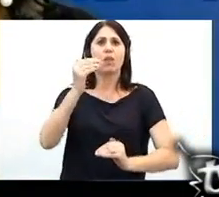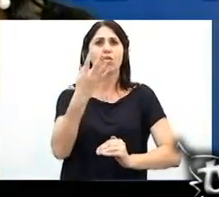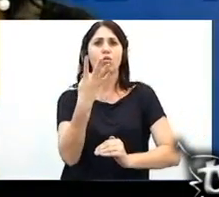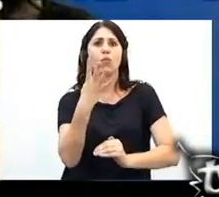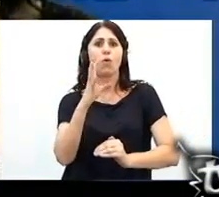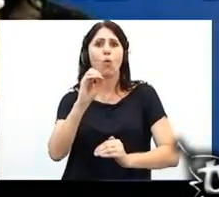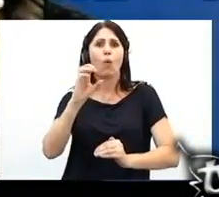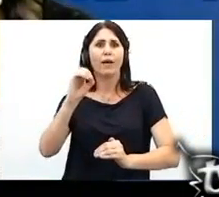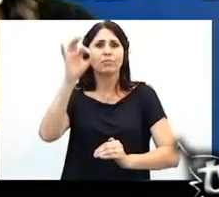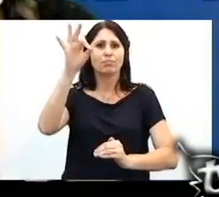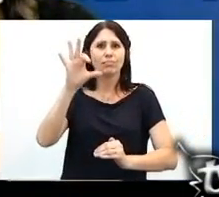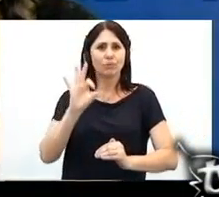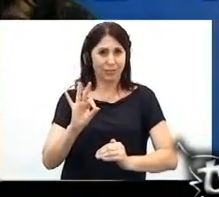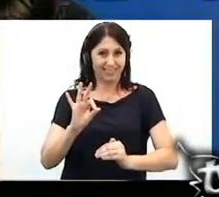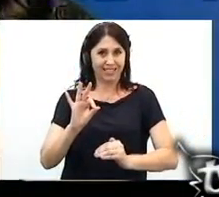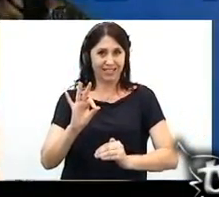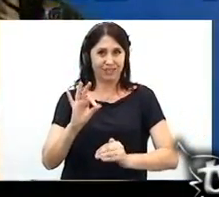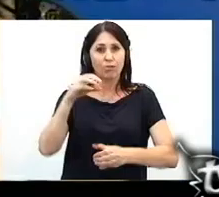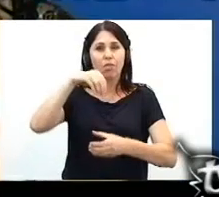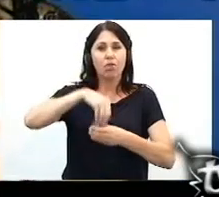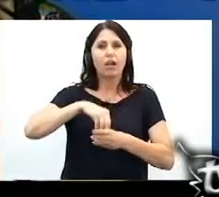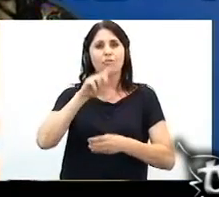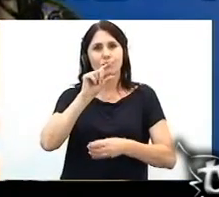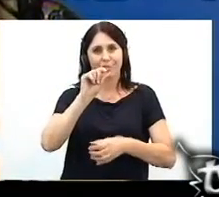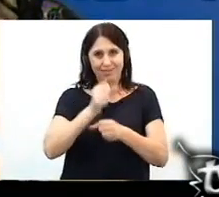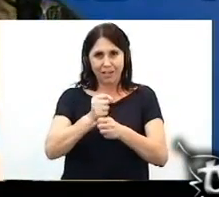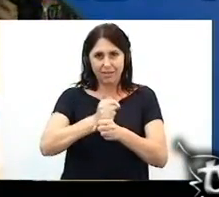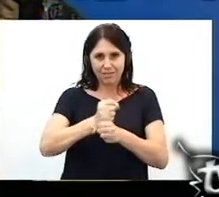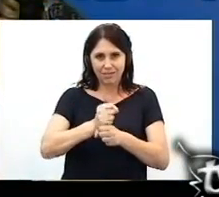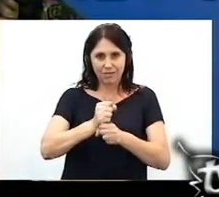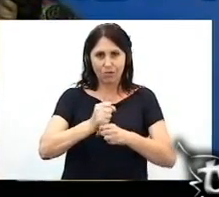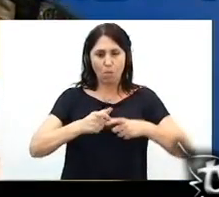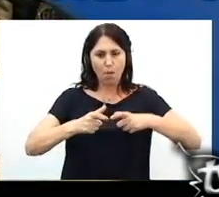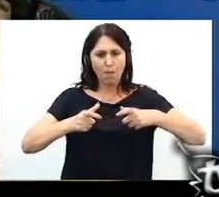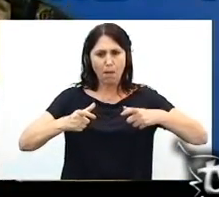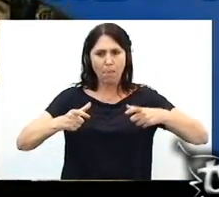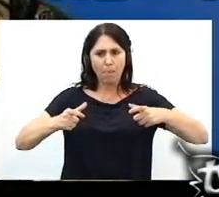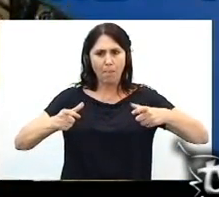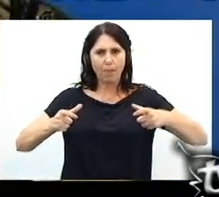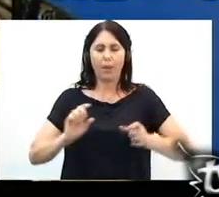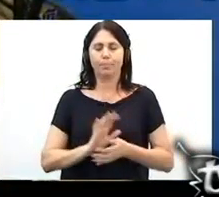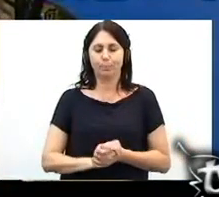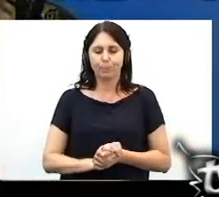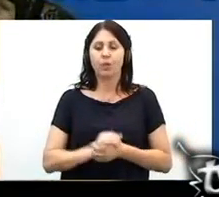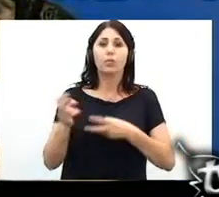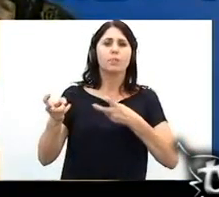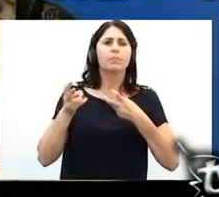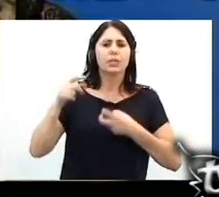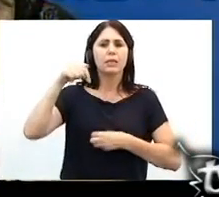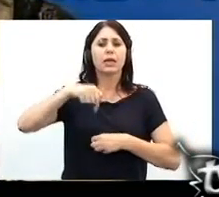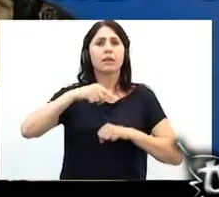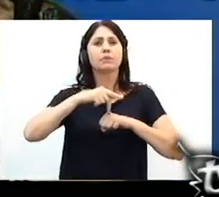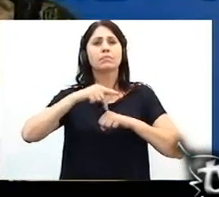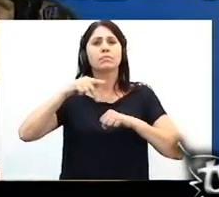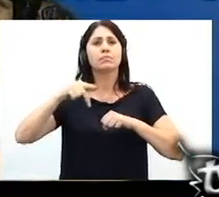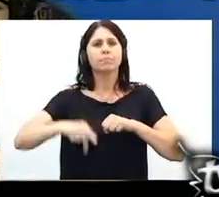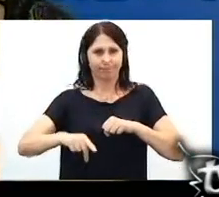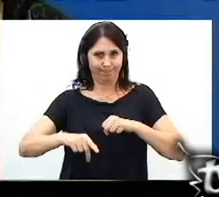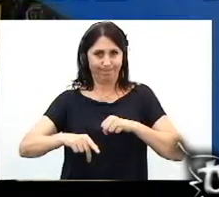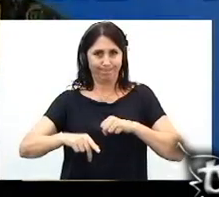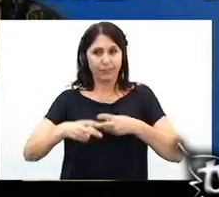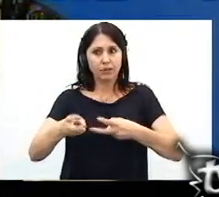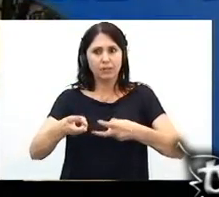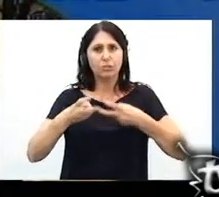frotas, tanto de automóveis, motocicletas. A gente tem um dado aqui que automóveis e motocicletas teve um crescimento de